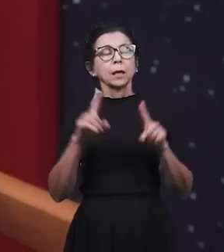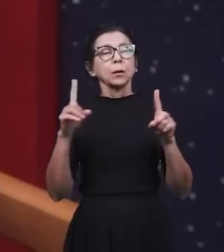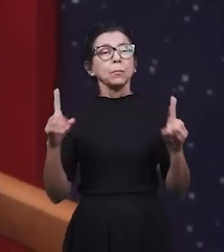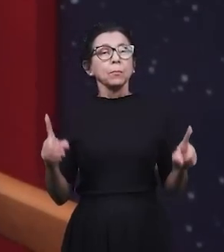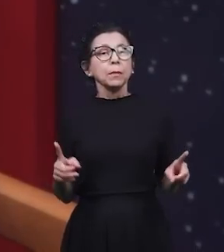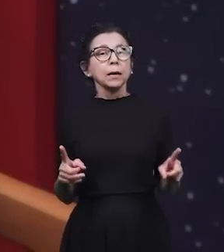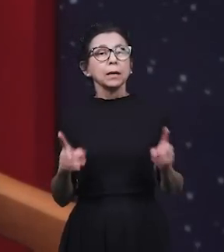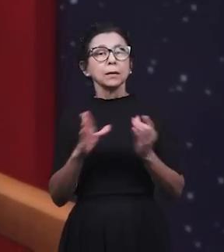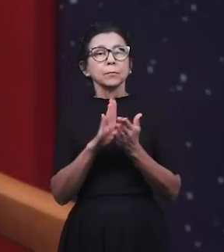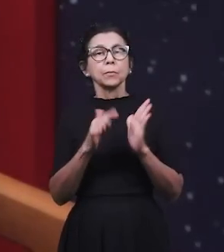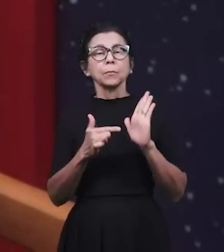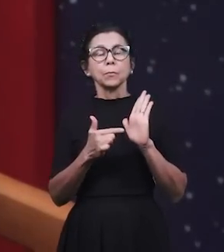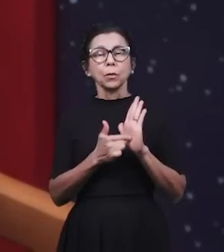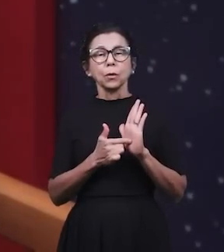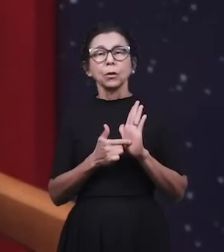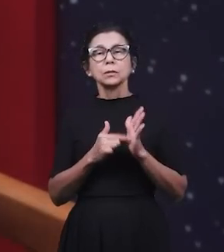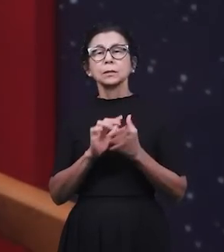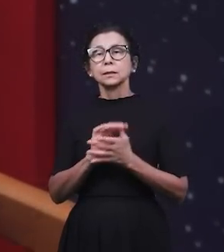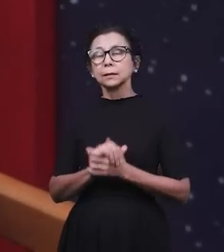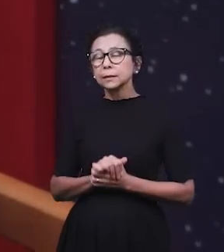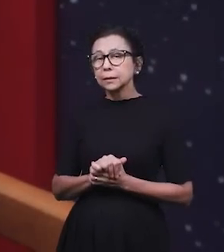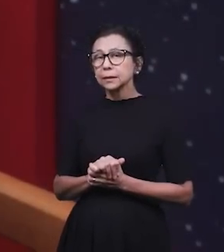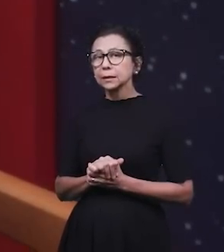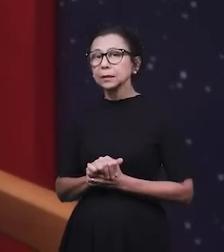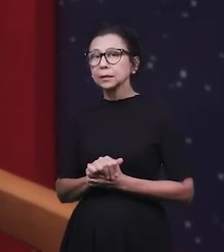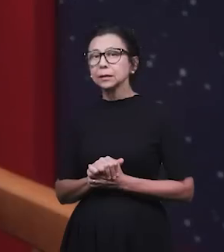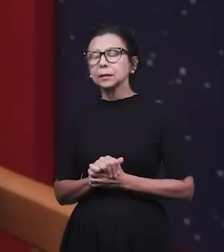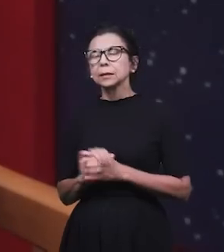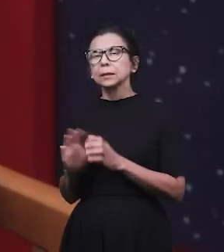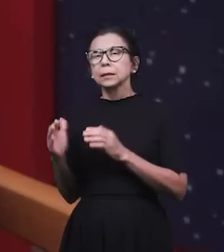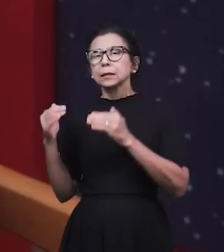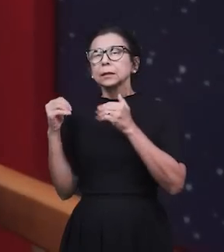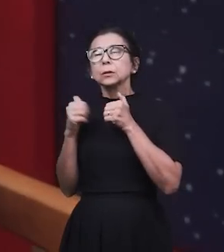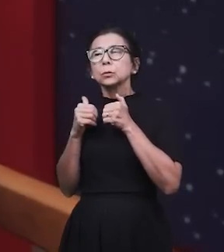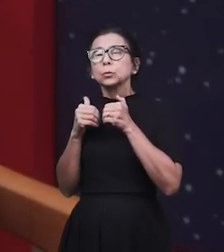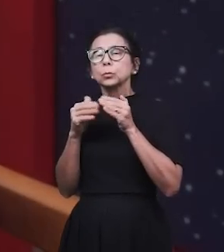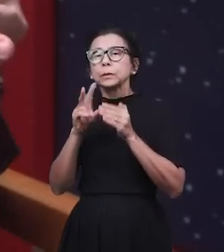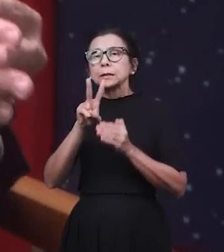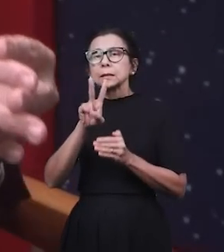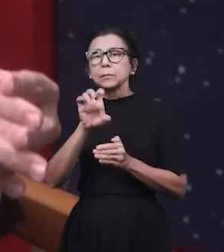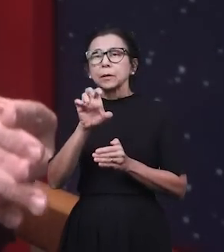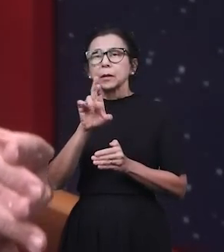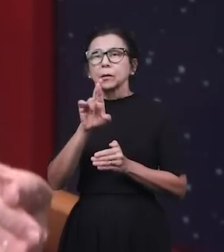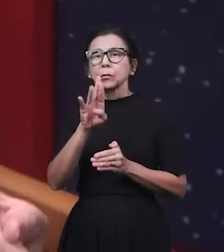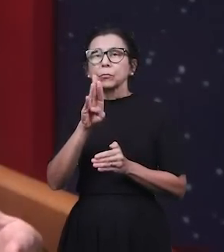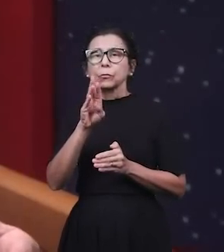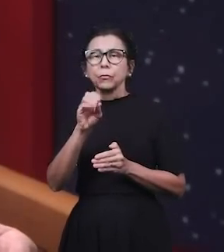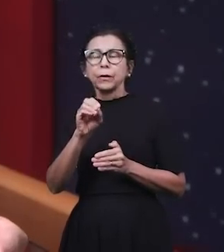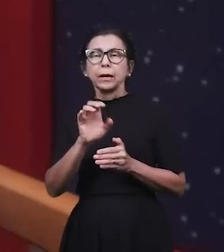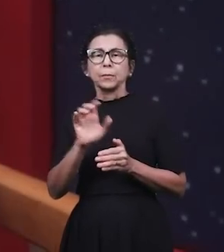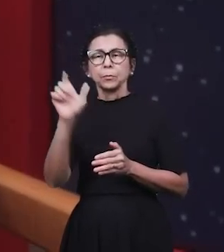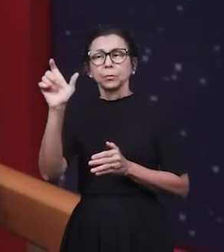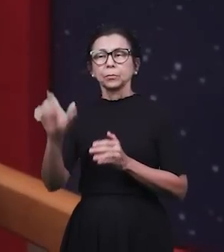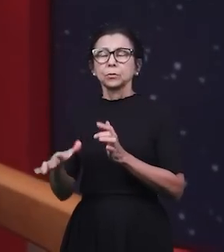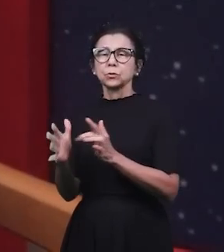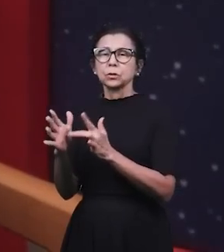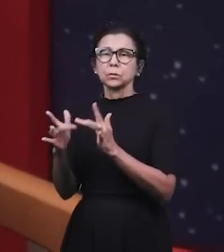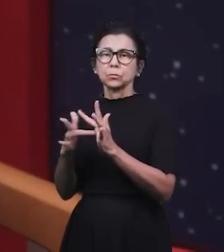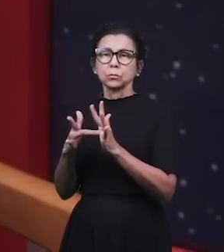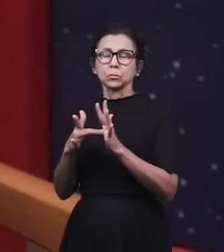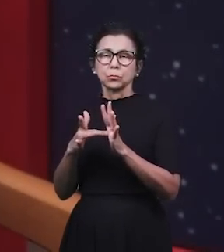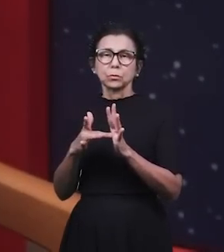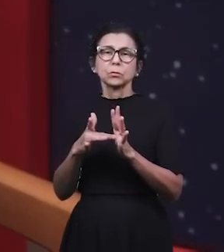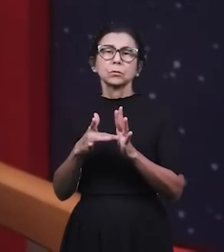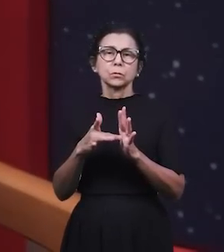verbo estava com Deus, e o verbo era Deus, mostrando que o Senhor Jesus é o verbo de Deus, é a